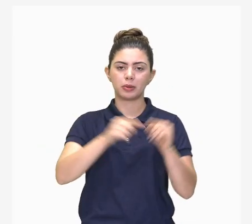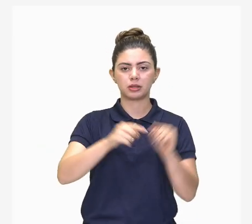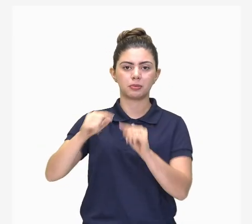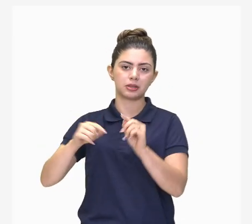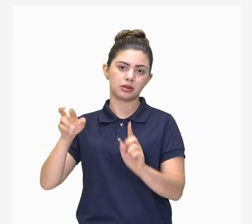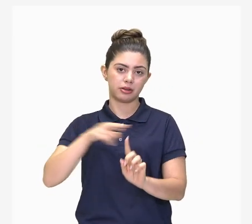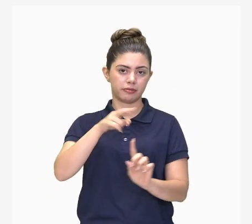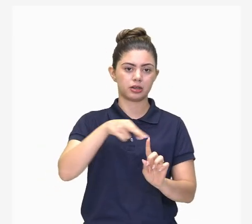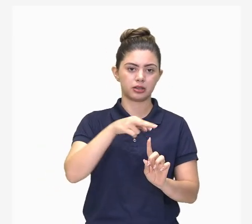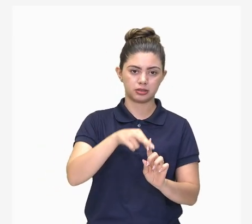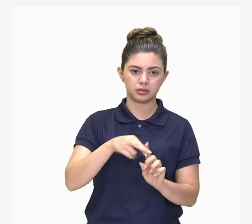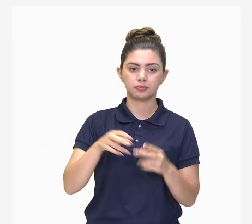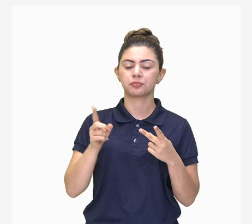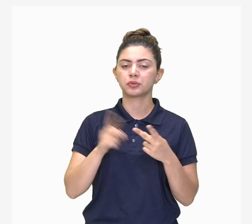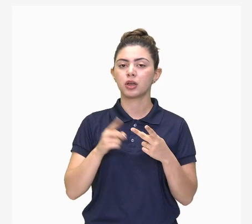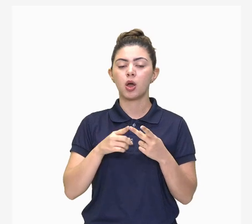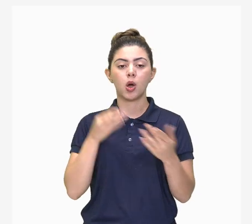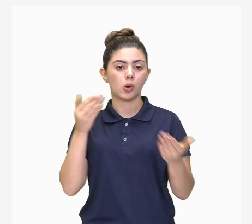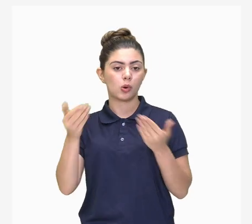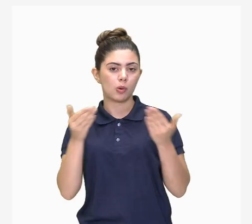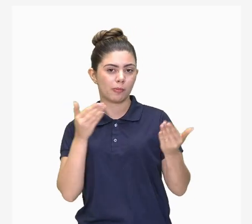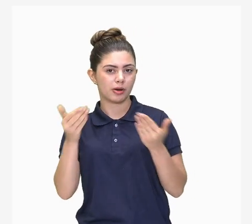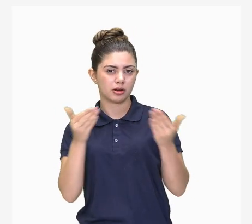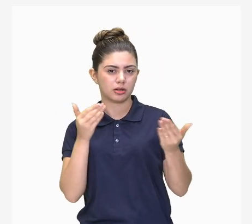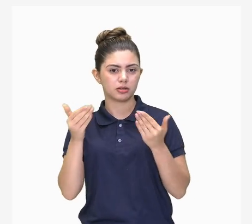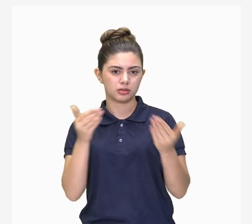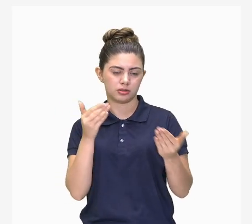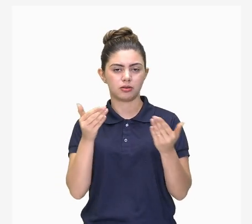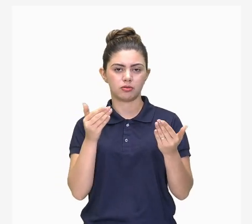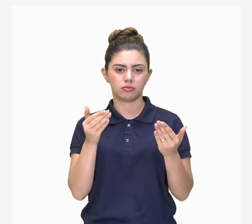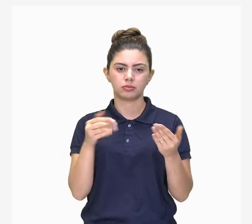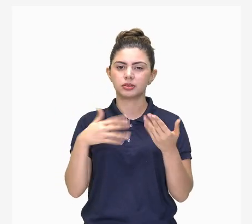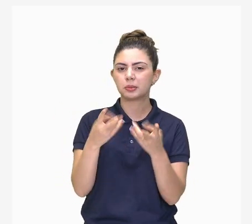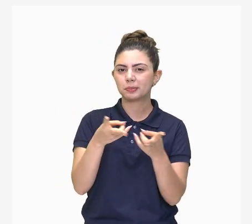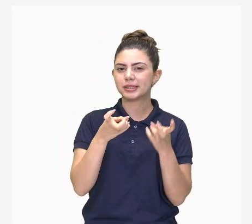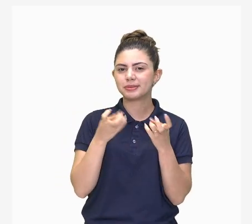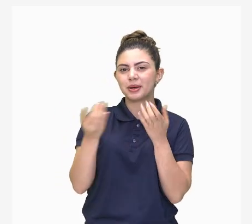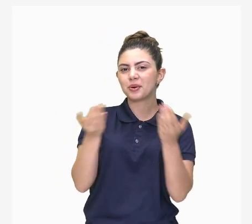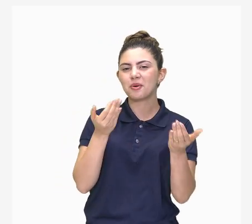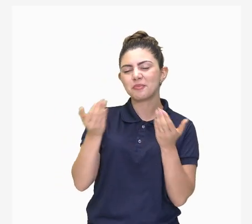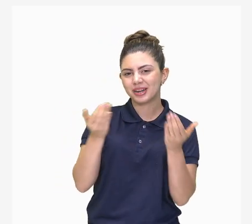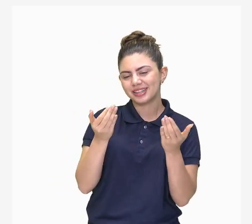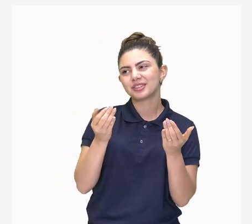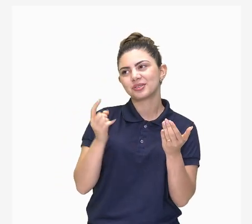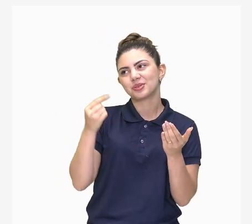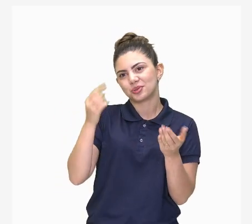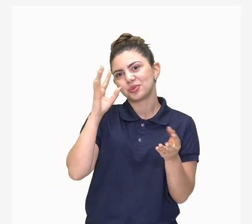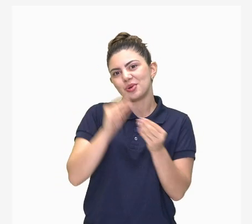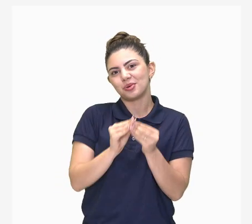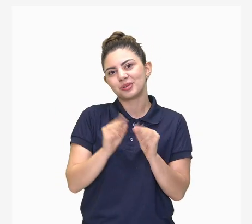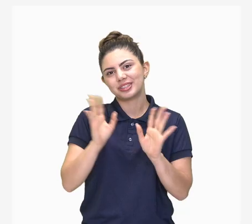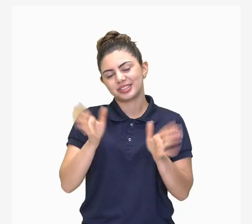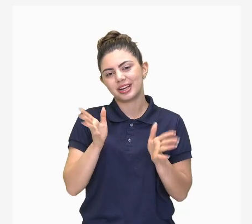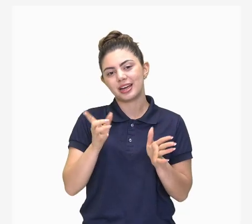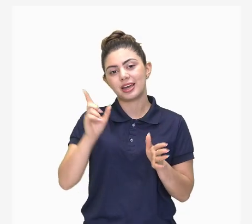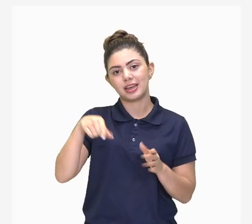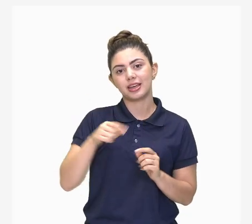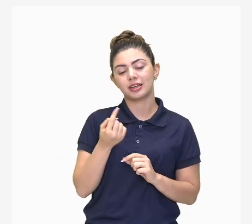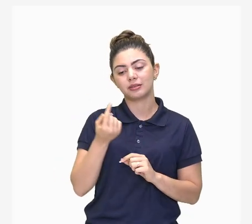A comparação, essa comparação, o próprio nome já traz para nós dois